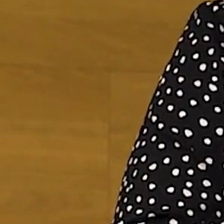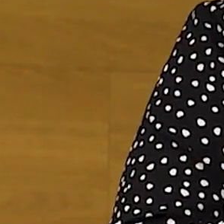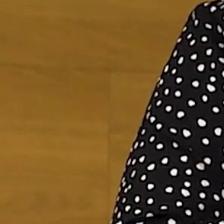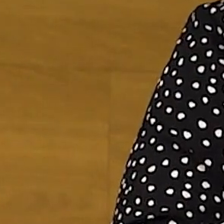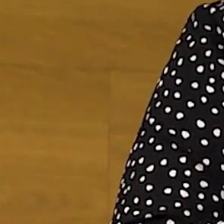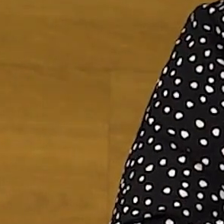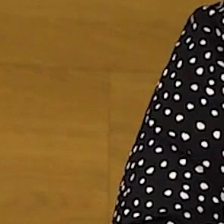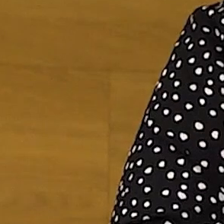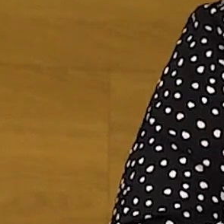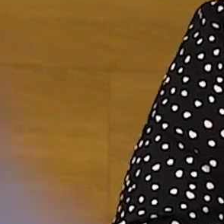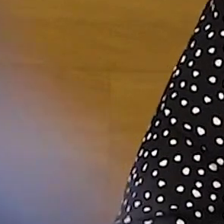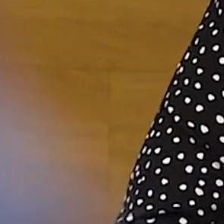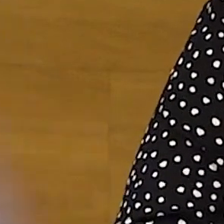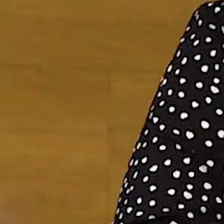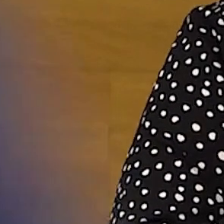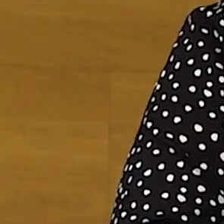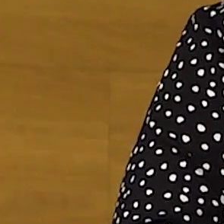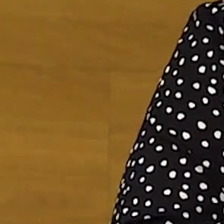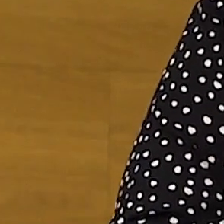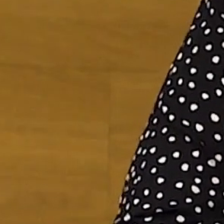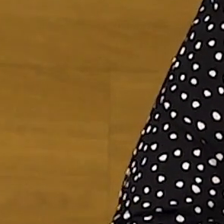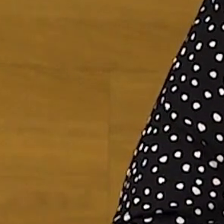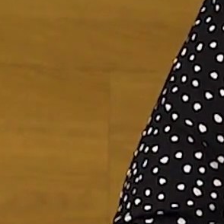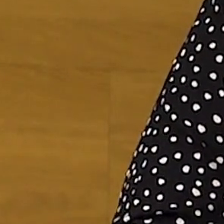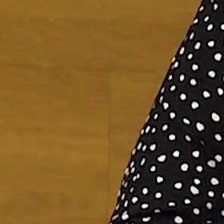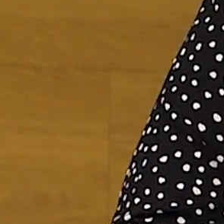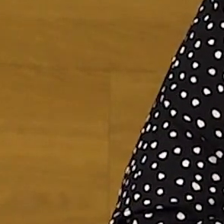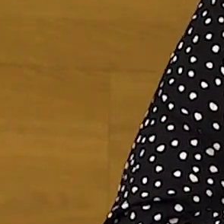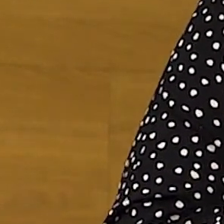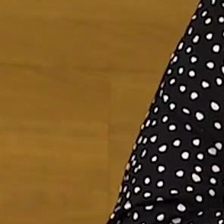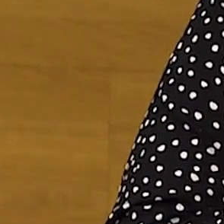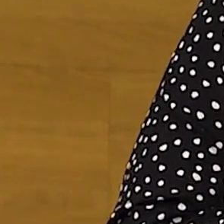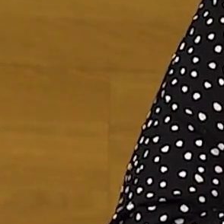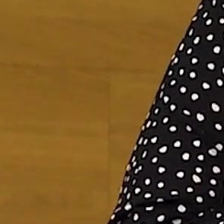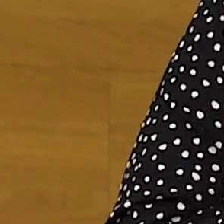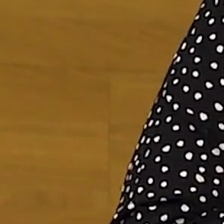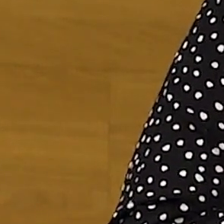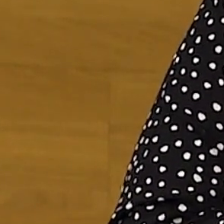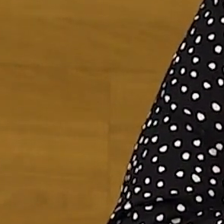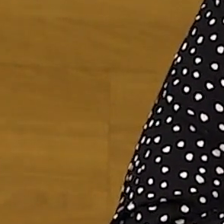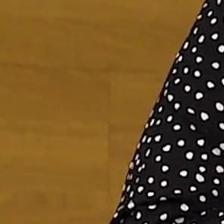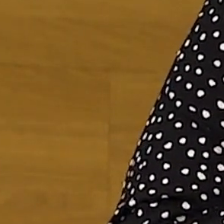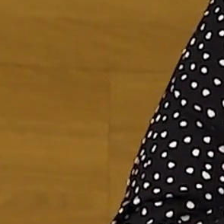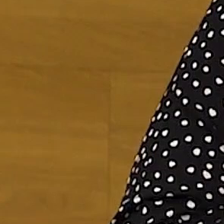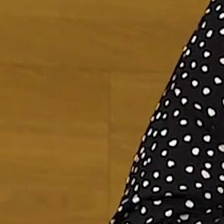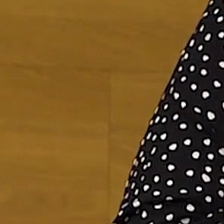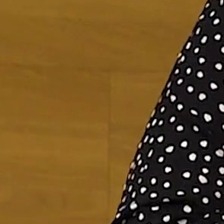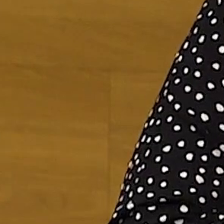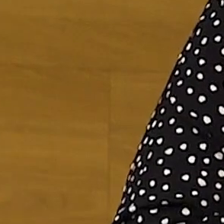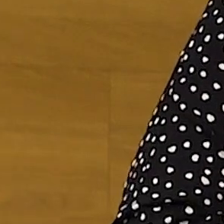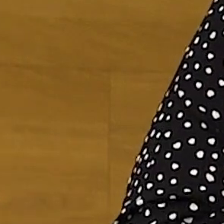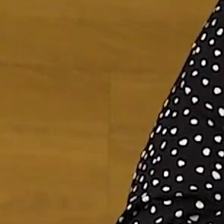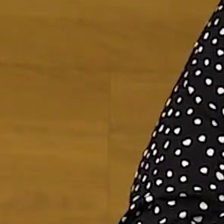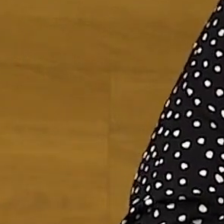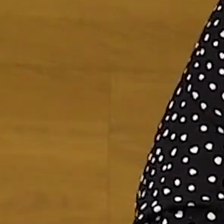sociedade, né? Não é algo que a gente força, porque a sociedade é diversa. Então, obviamente, como a literatura, por ser uma